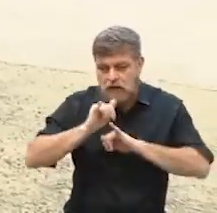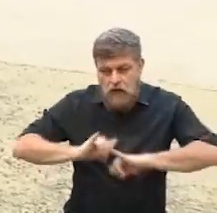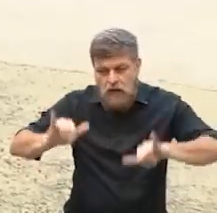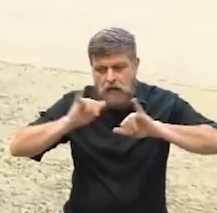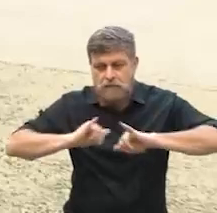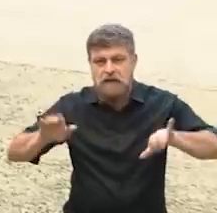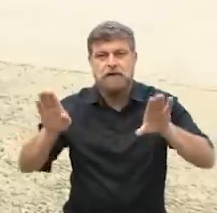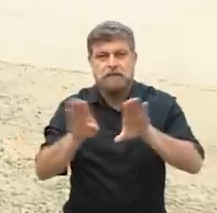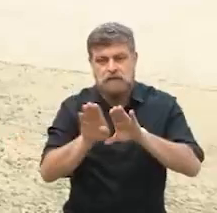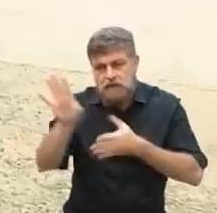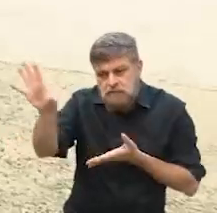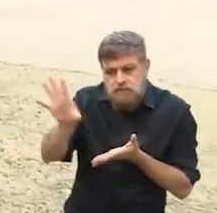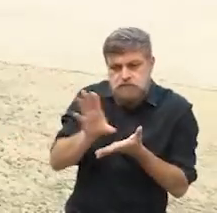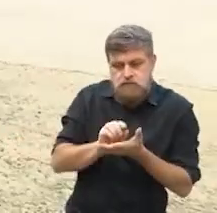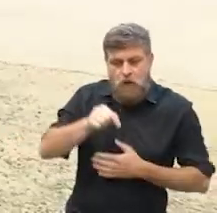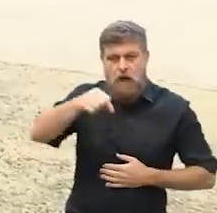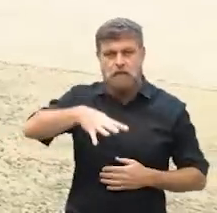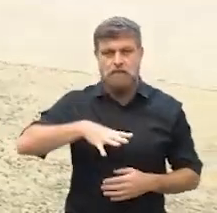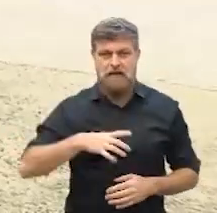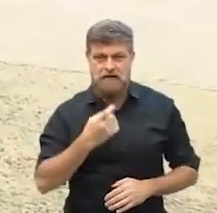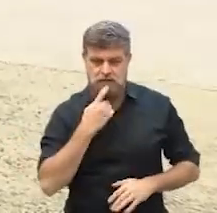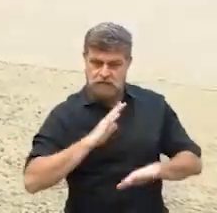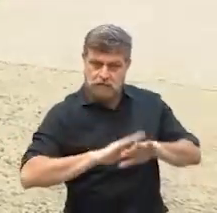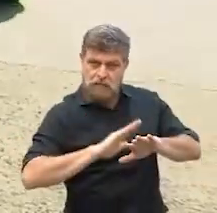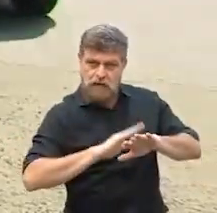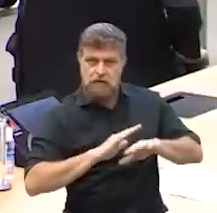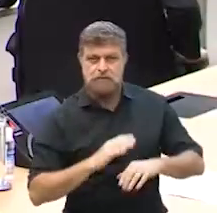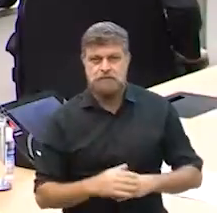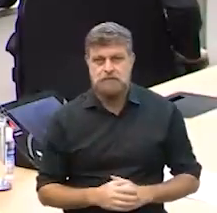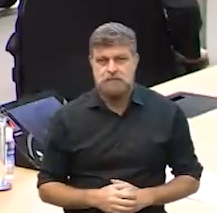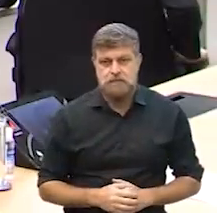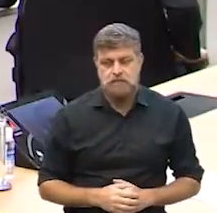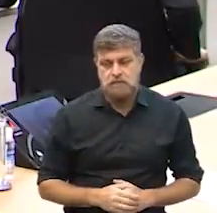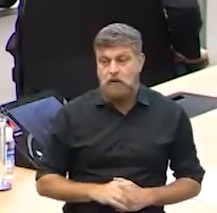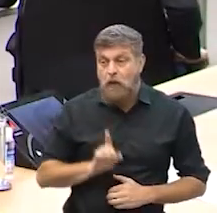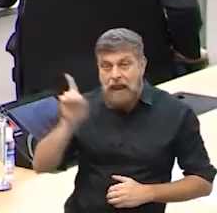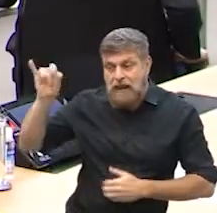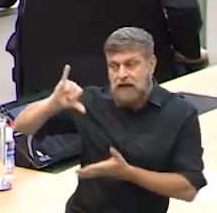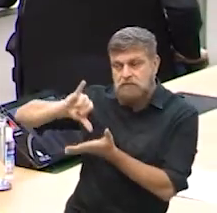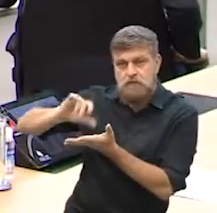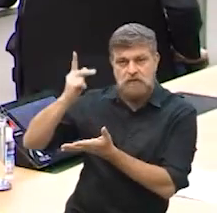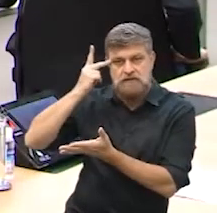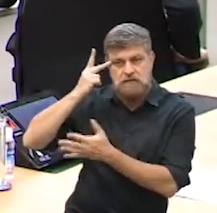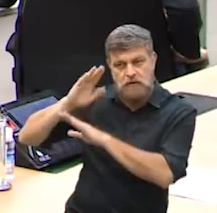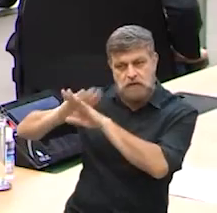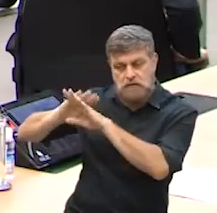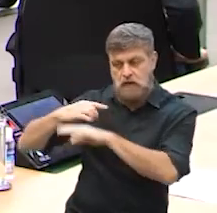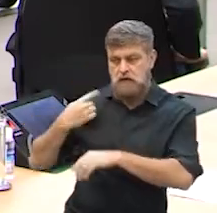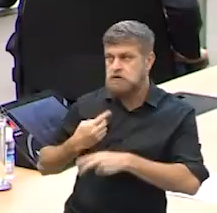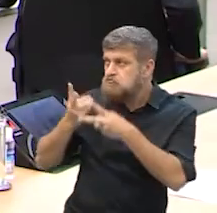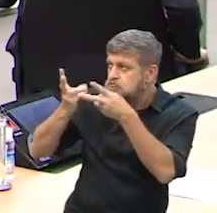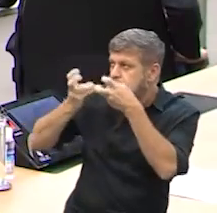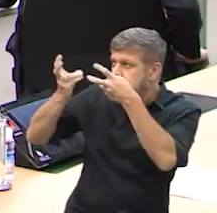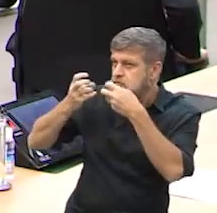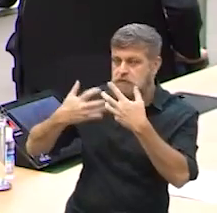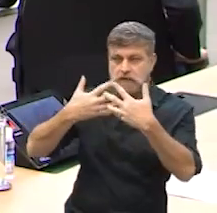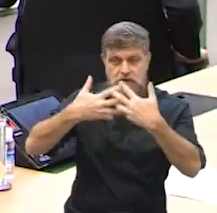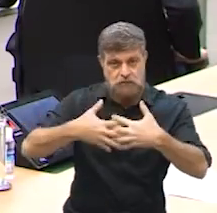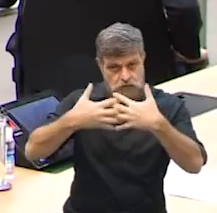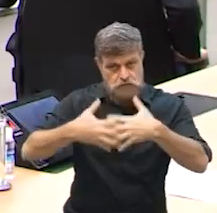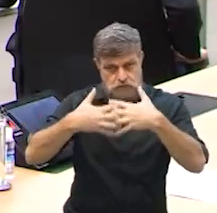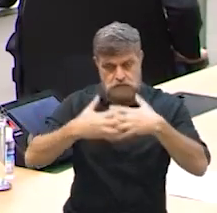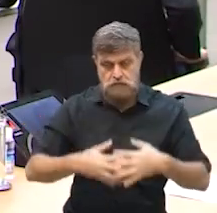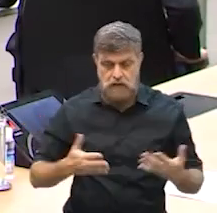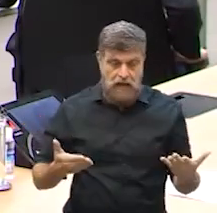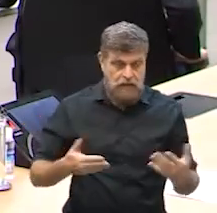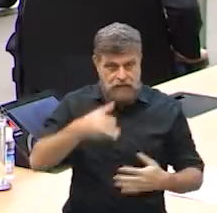campanha também pode ser realizada aqui em Campinas. Como foi feito em São Paulo e a gente viu que funcionou, de